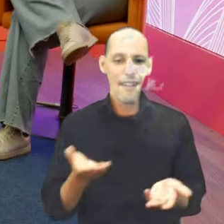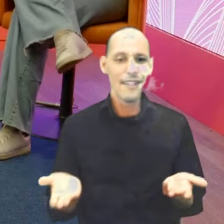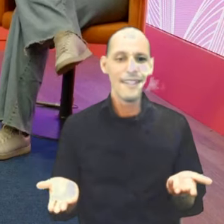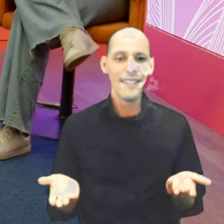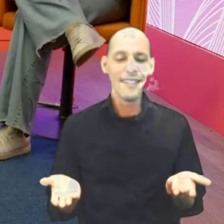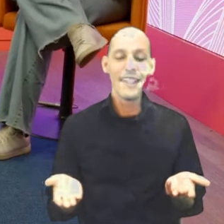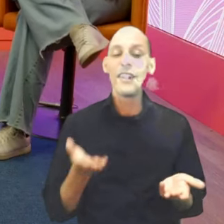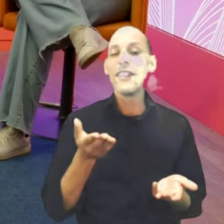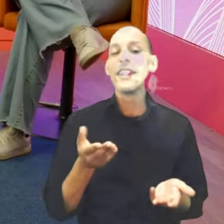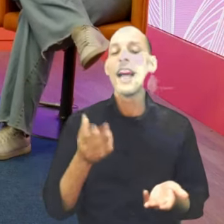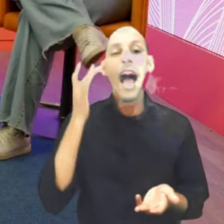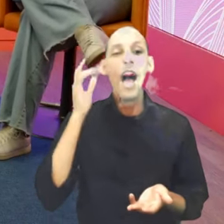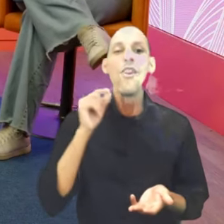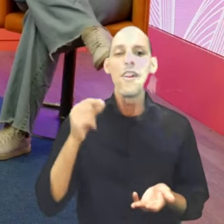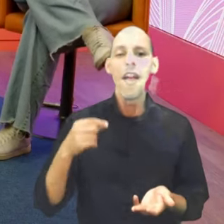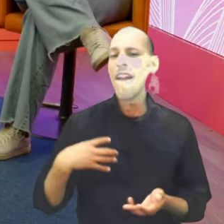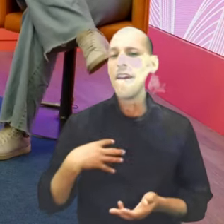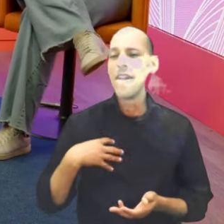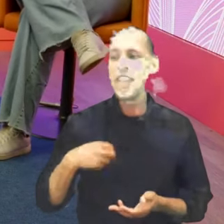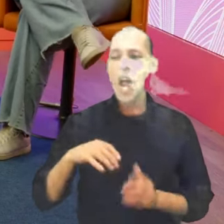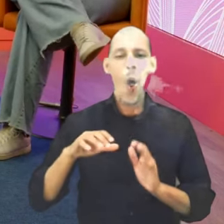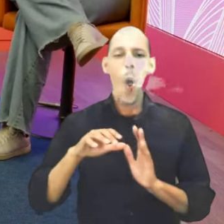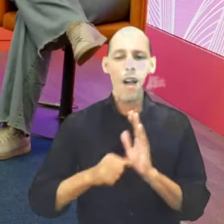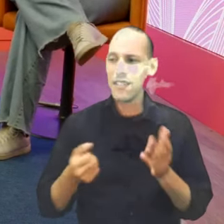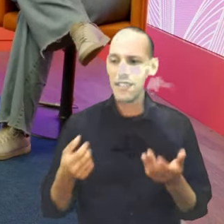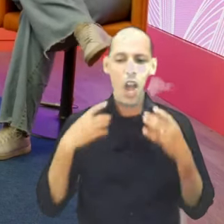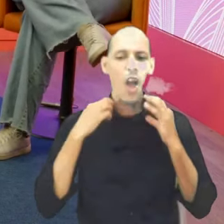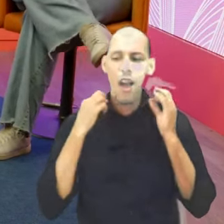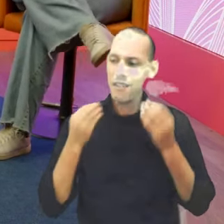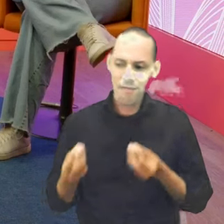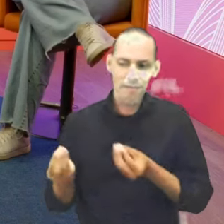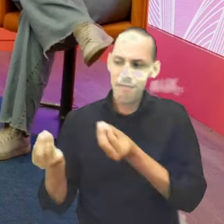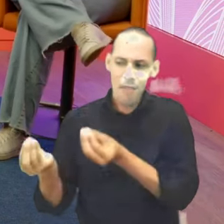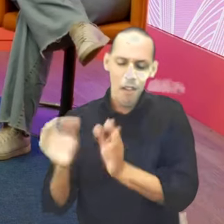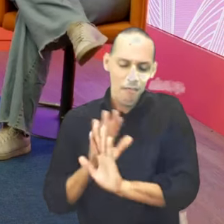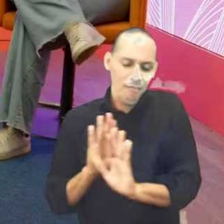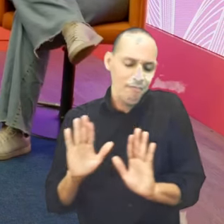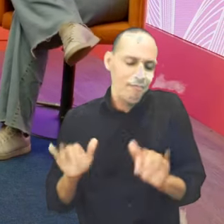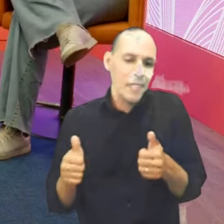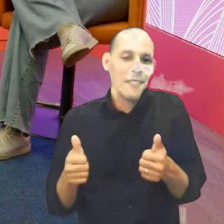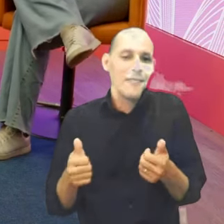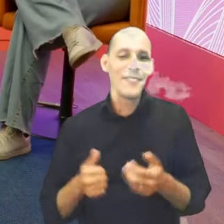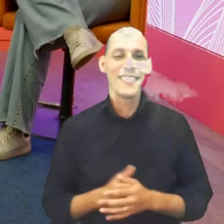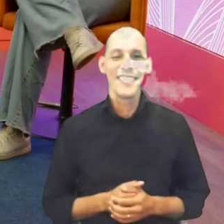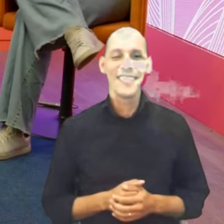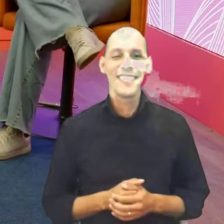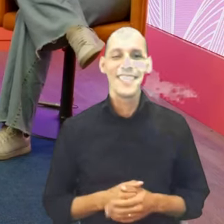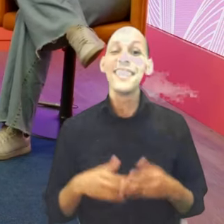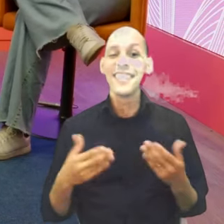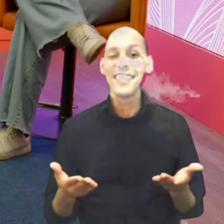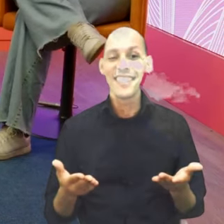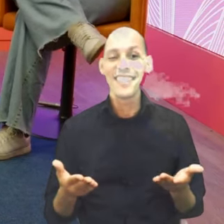Porque também não quero, né, que você acha que eu tô roubando seu filho, então eu deixo a gola. Isso, leva a camisa, tá tudo bem. Assim, para mim foi